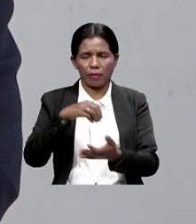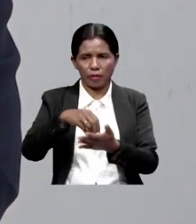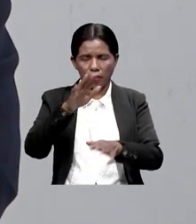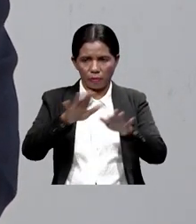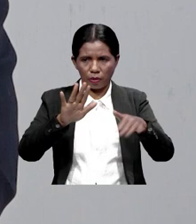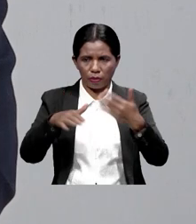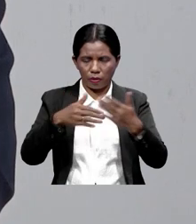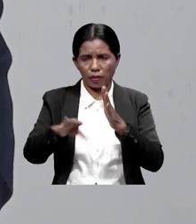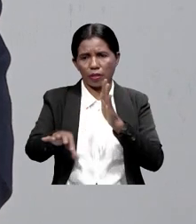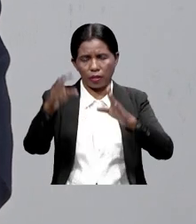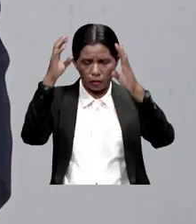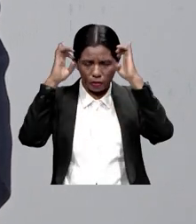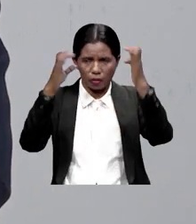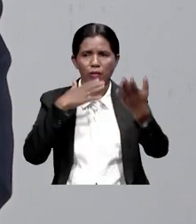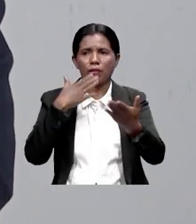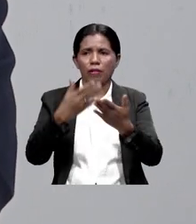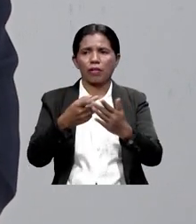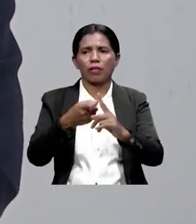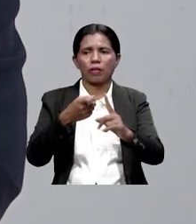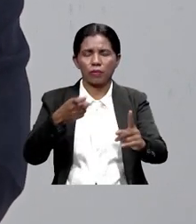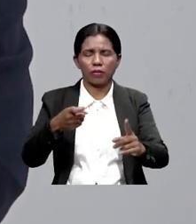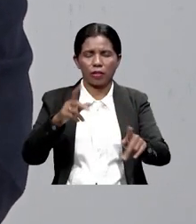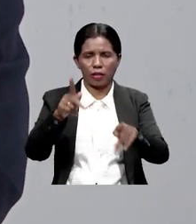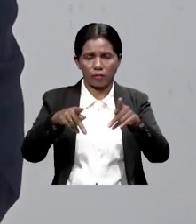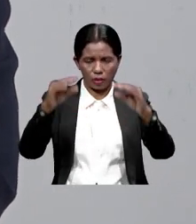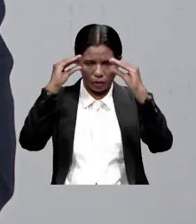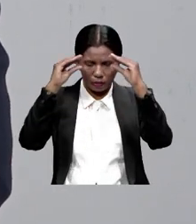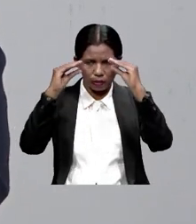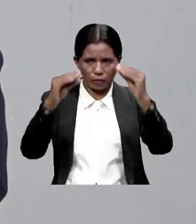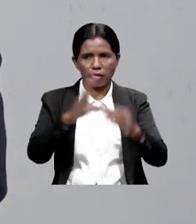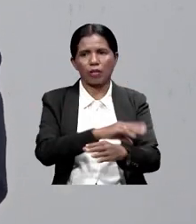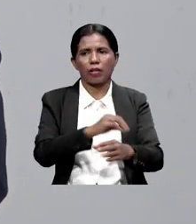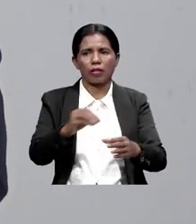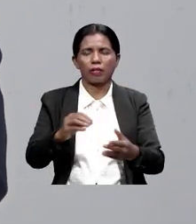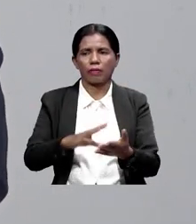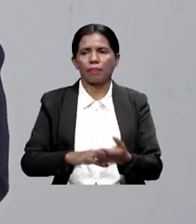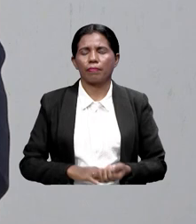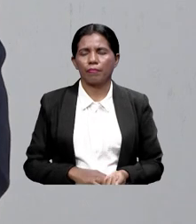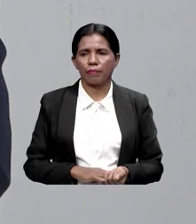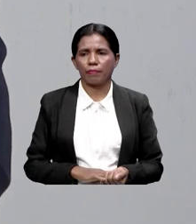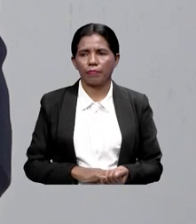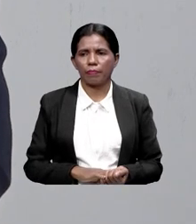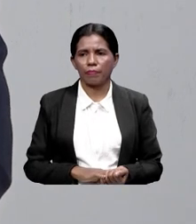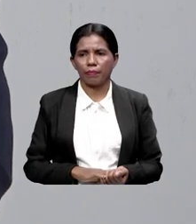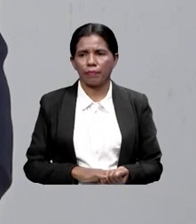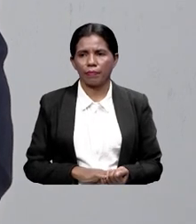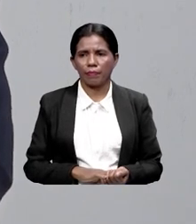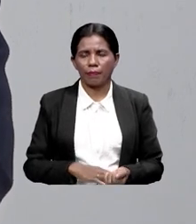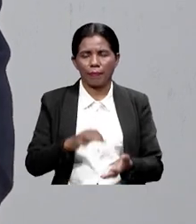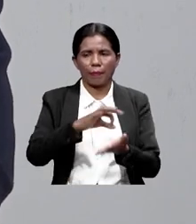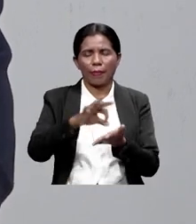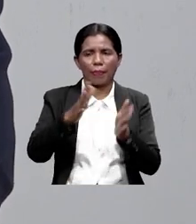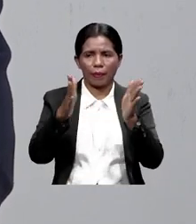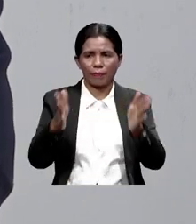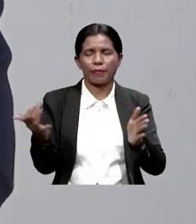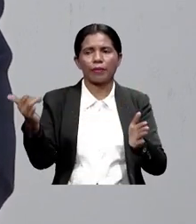reta de educação um dia e criou o seu recurso e viagem, aprendizagem. Mas o que temos a